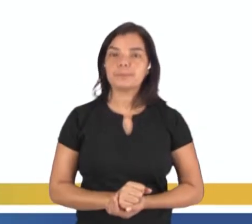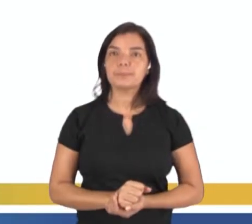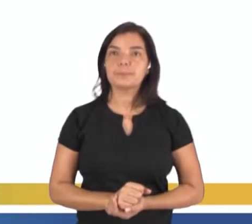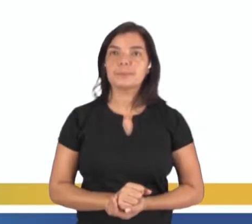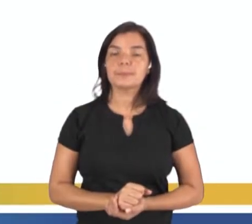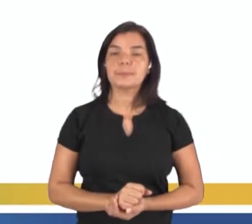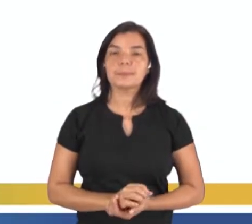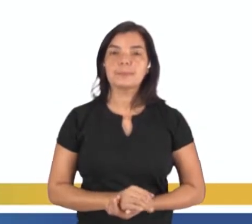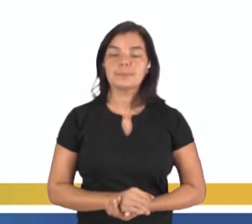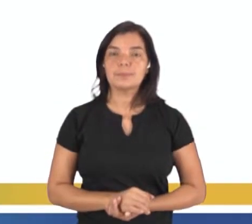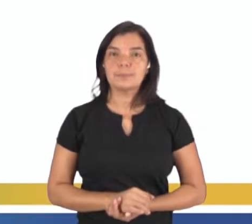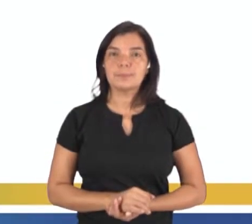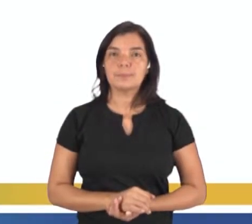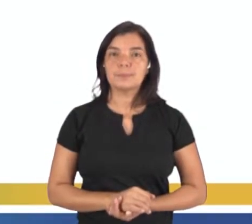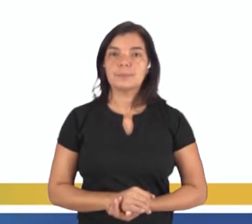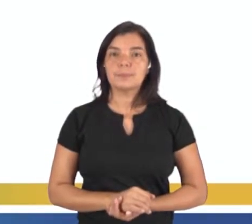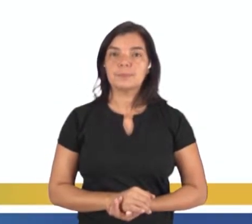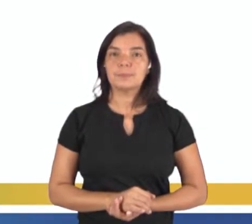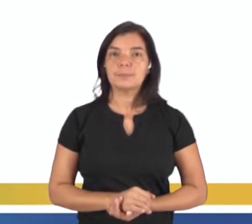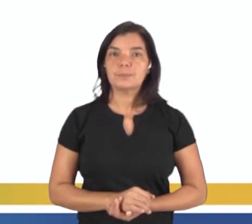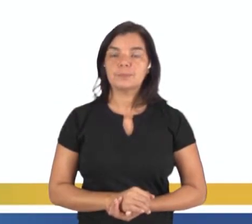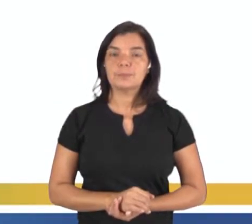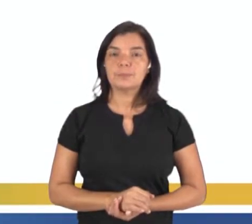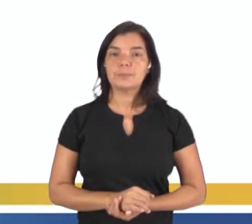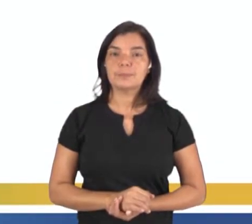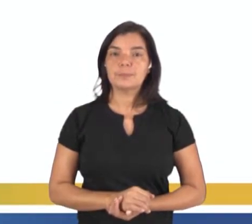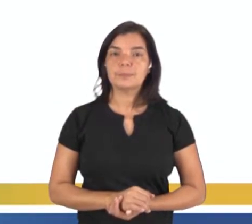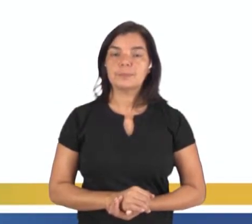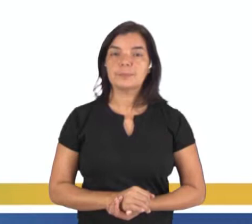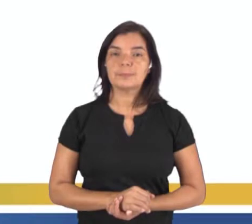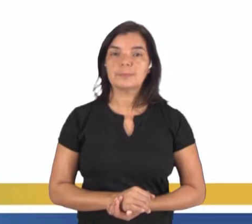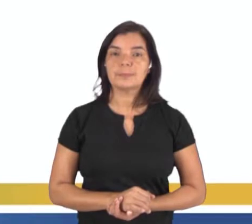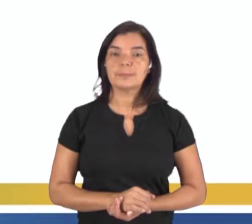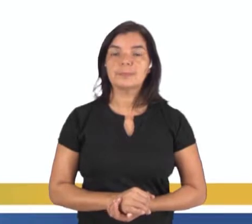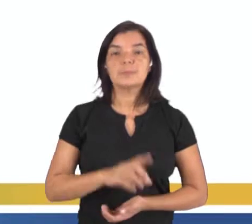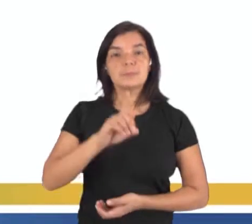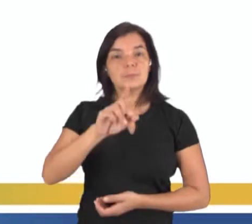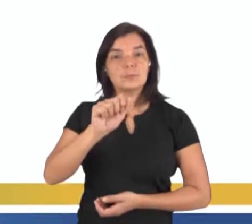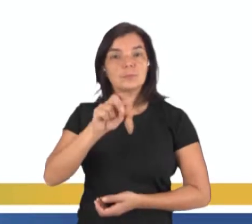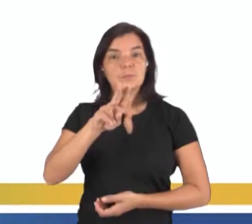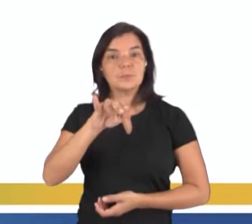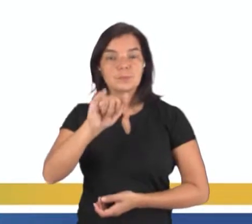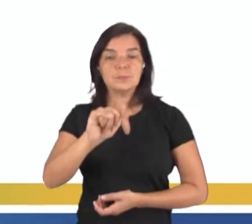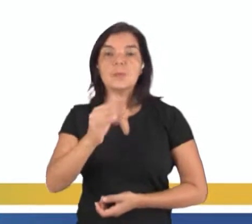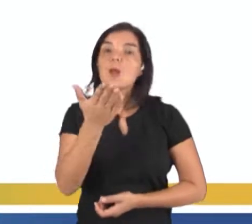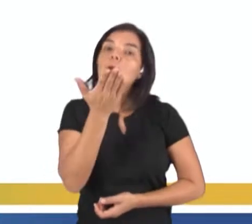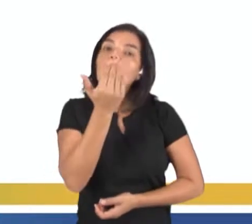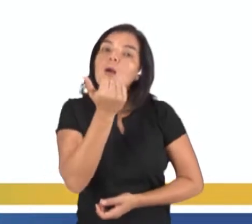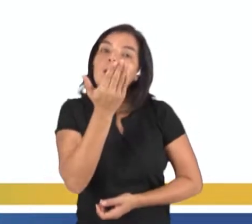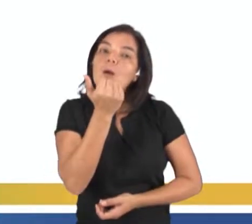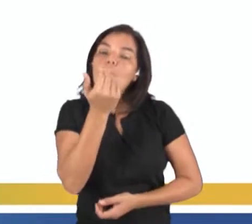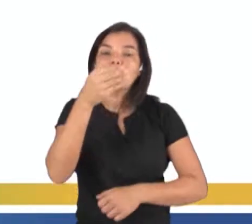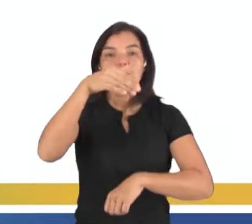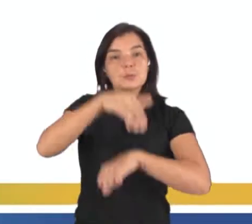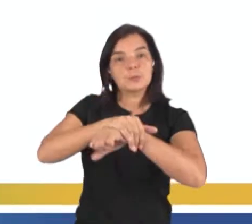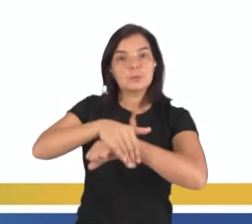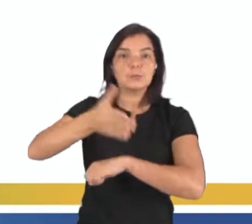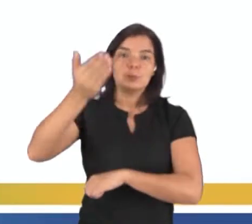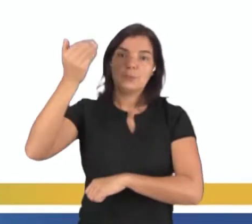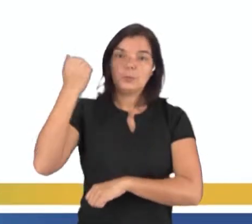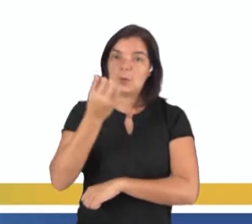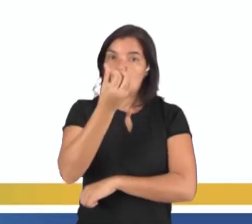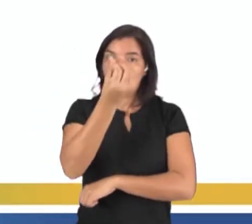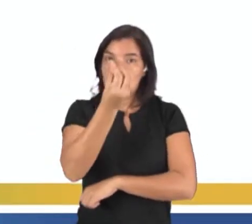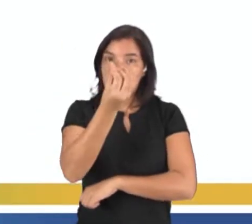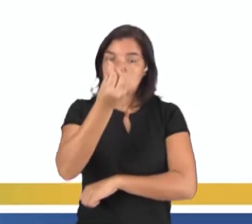was eating dinner. Dave was eating dinner. O Dave estava comendo o jantar às